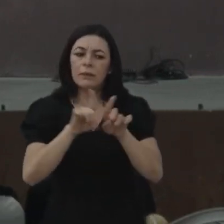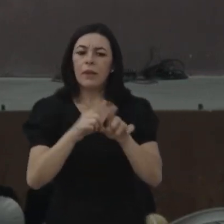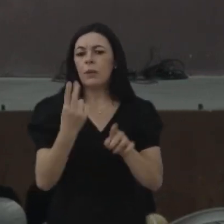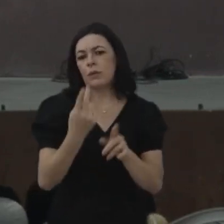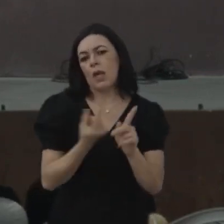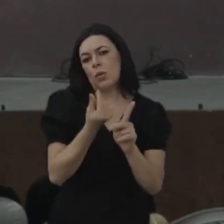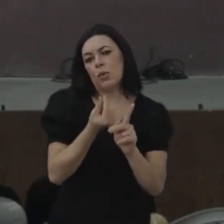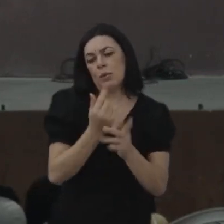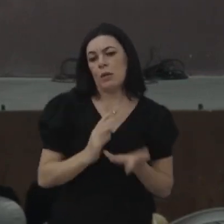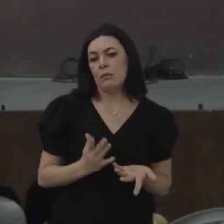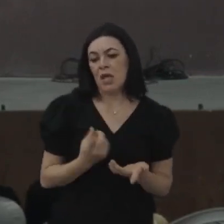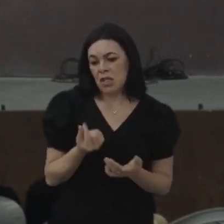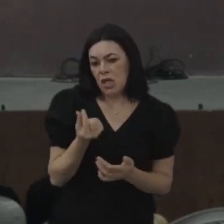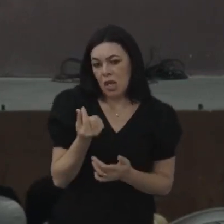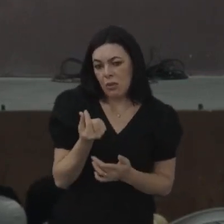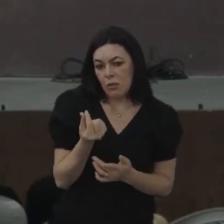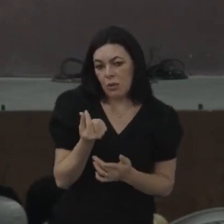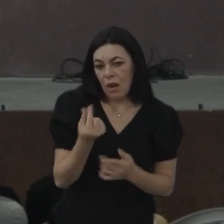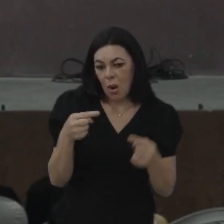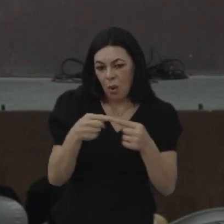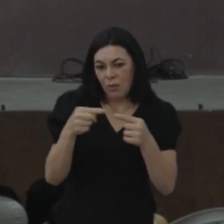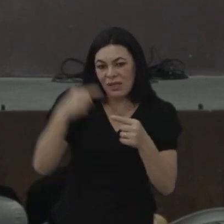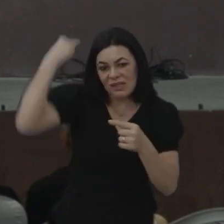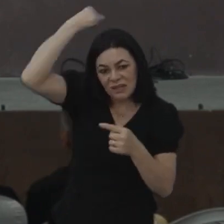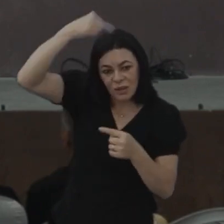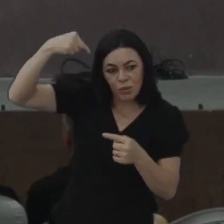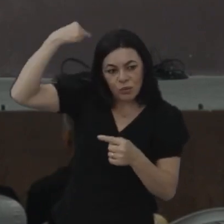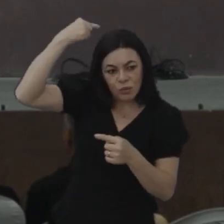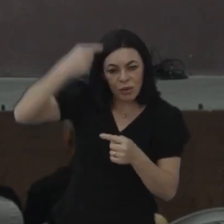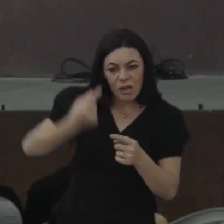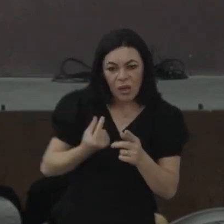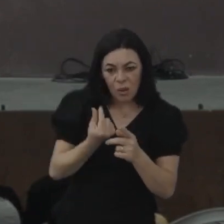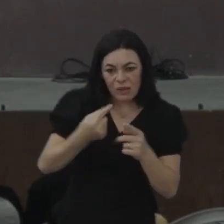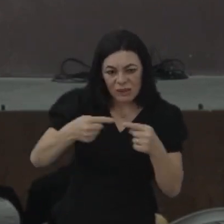O fato de rolar dinheiro não torna a coisa santa, não torna a coisa correta.